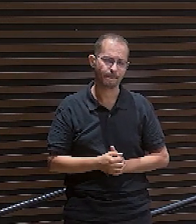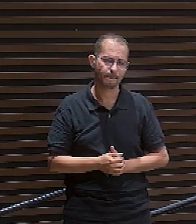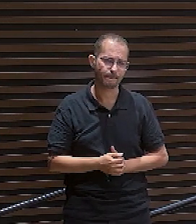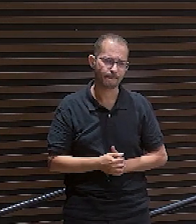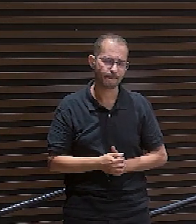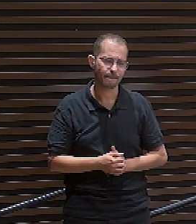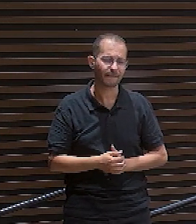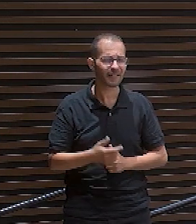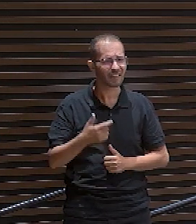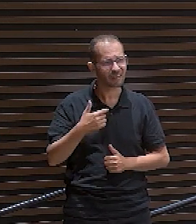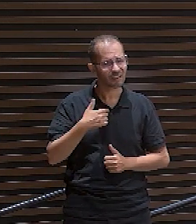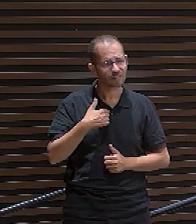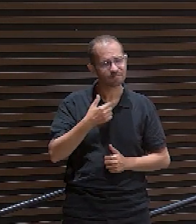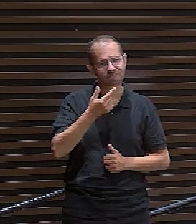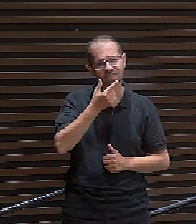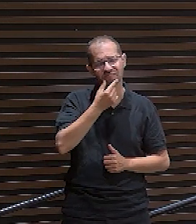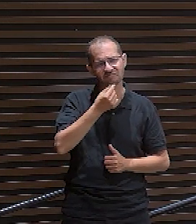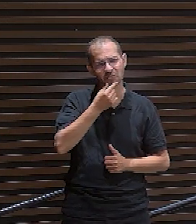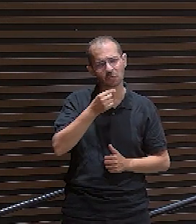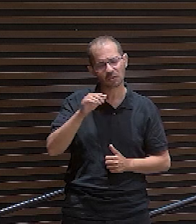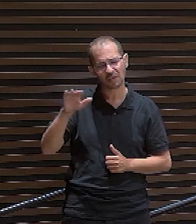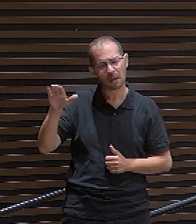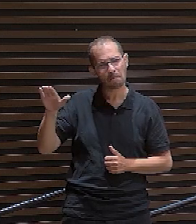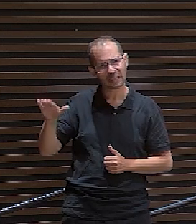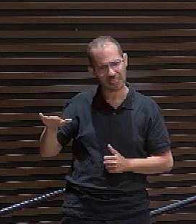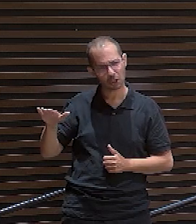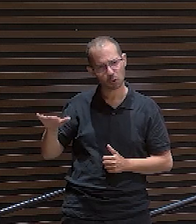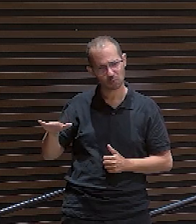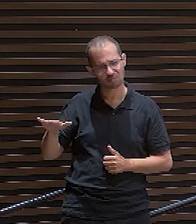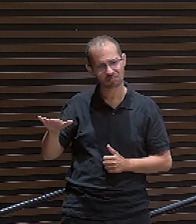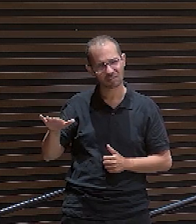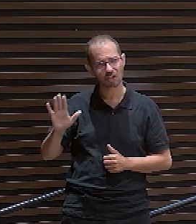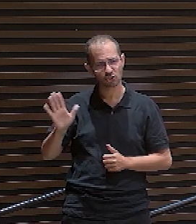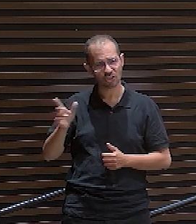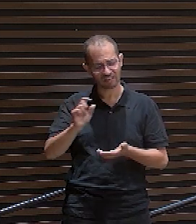Desde menino, eu escrevia poesia.